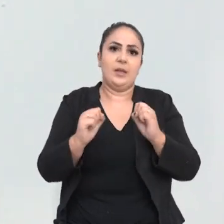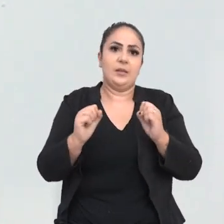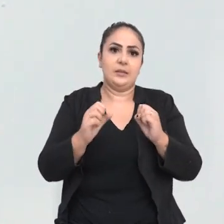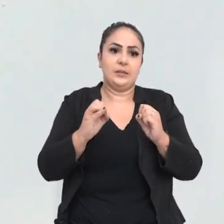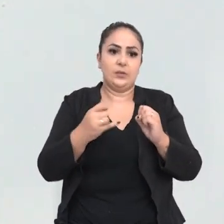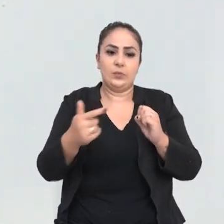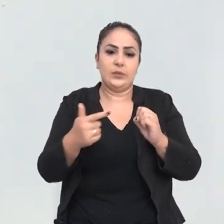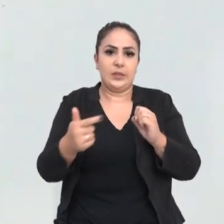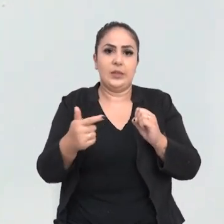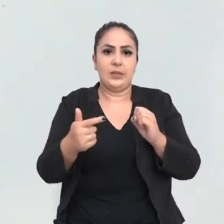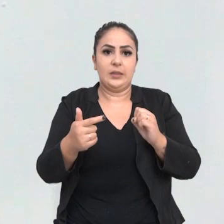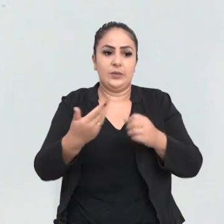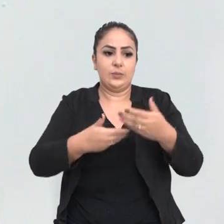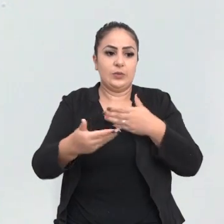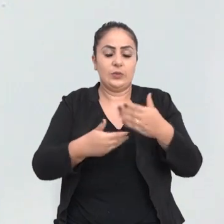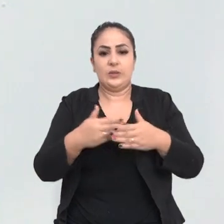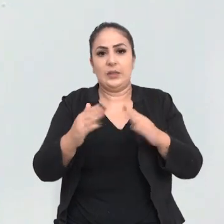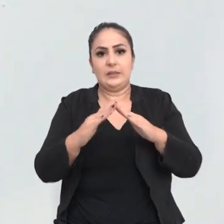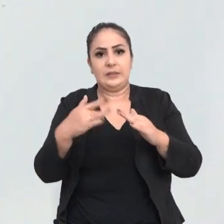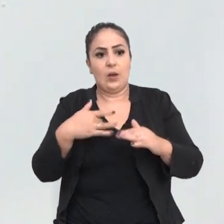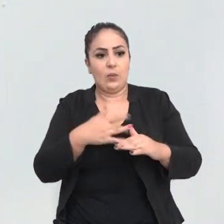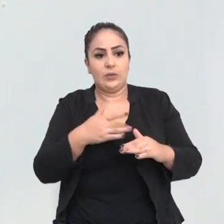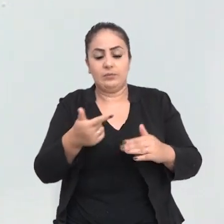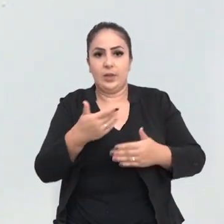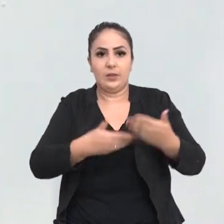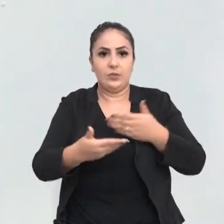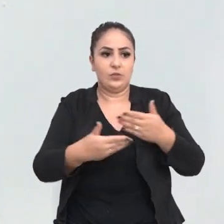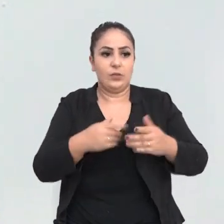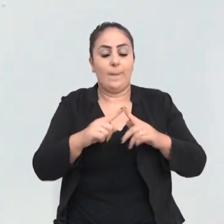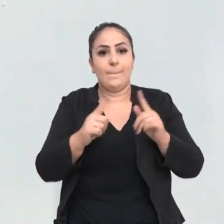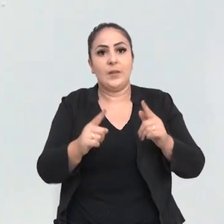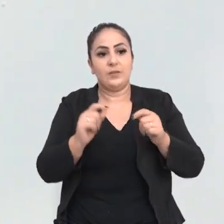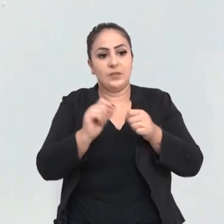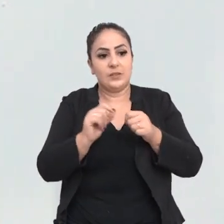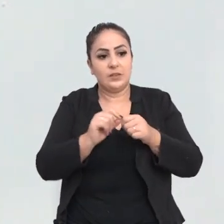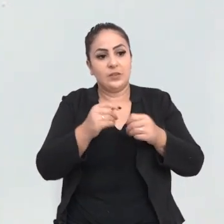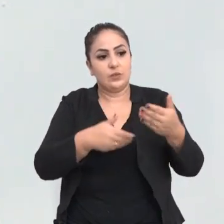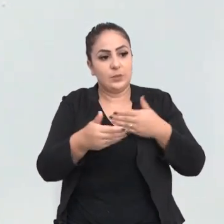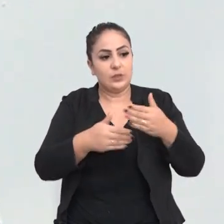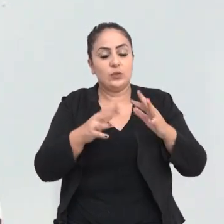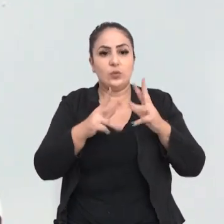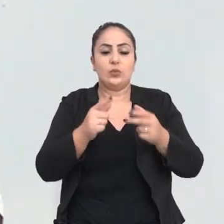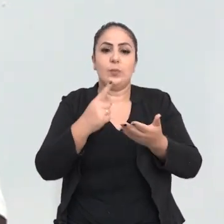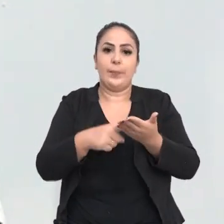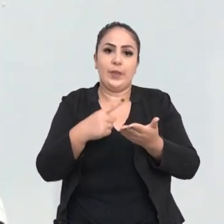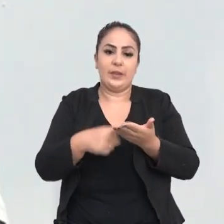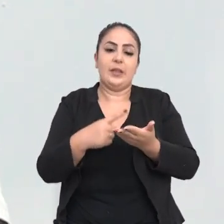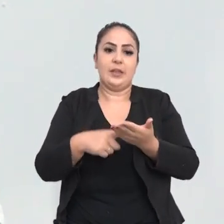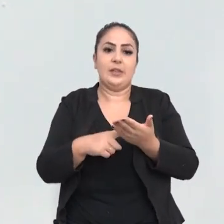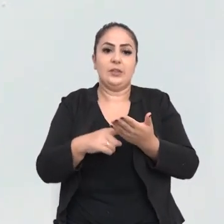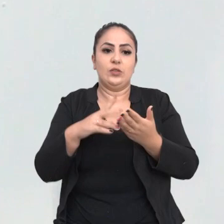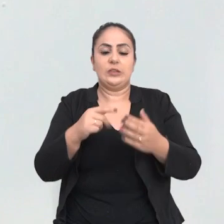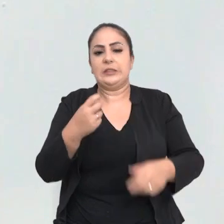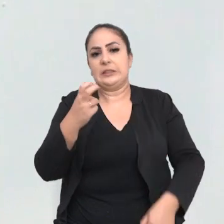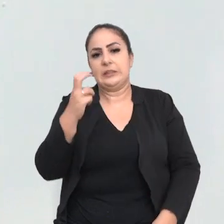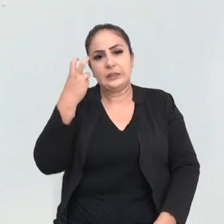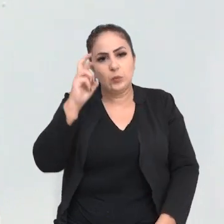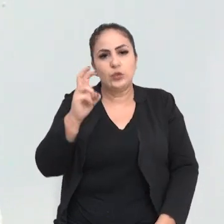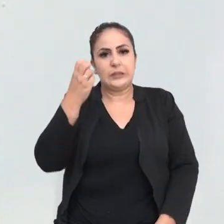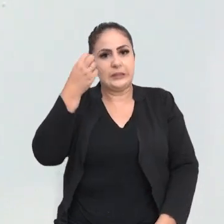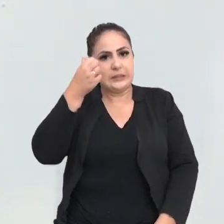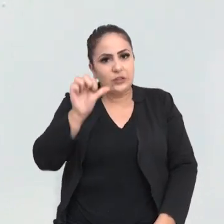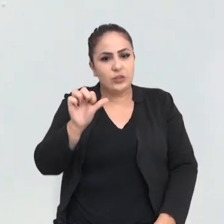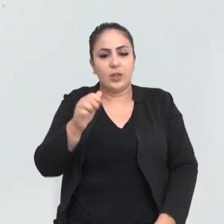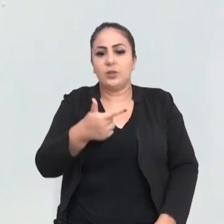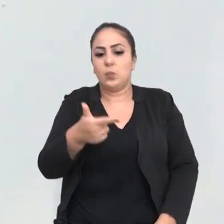num cais e não é atendido, porque não está o médico, tem que se fazer uma consulta, tem que marcar daqui 5, 6 dias.